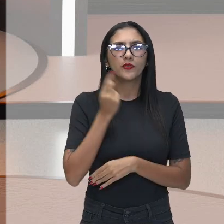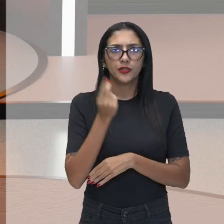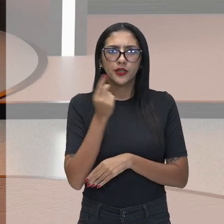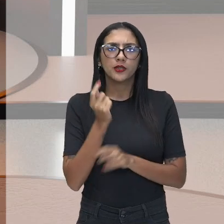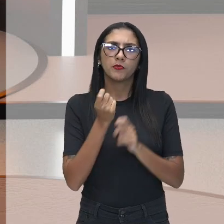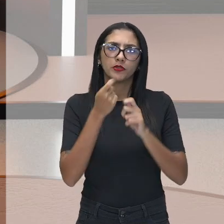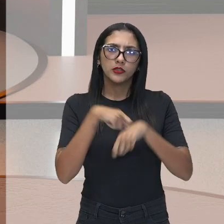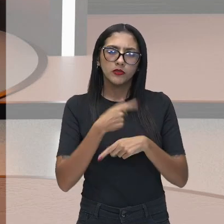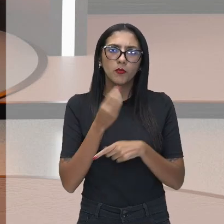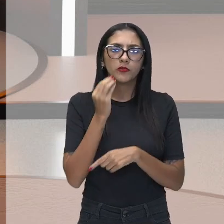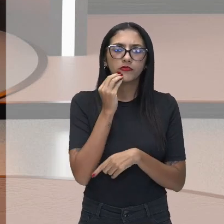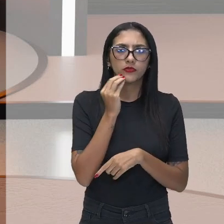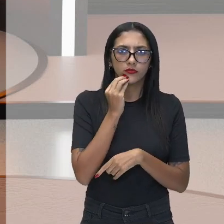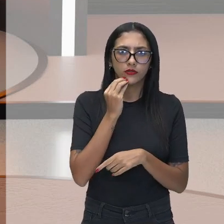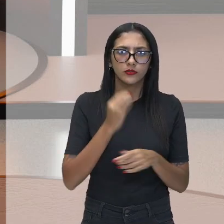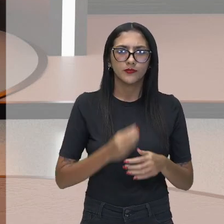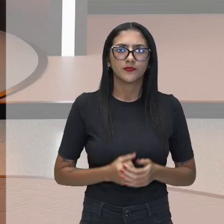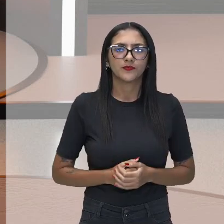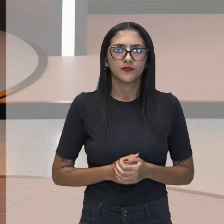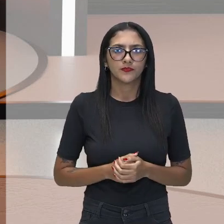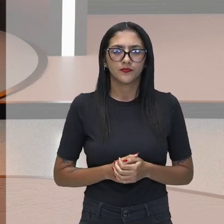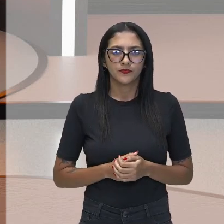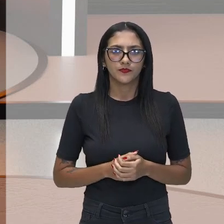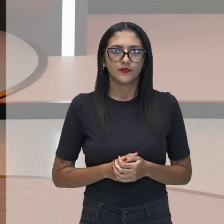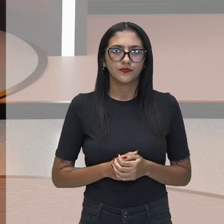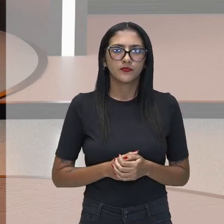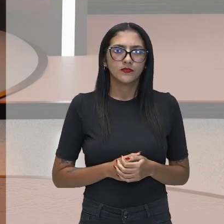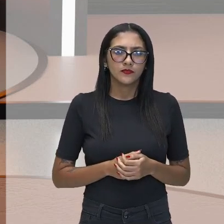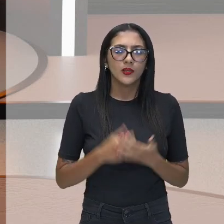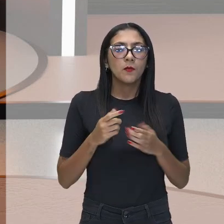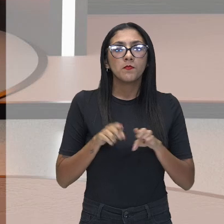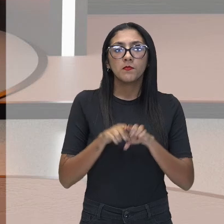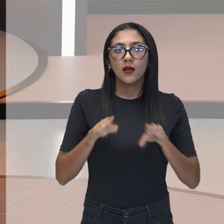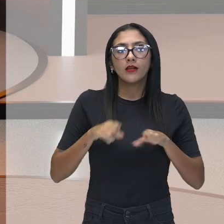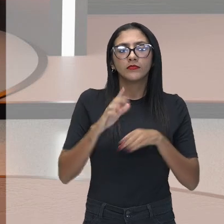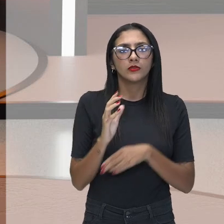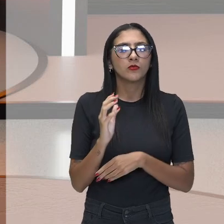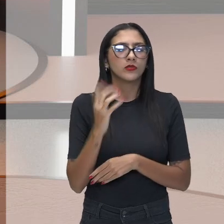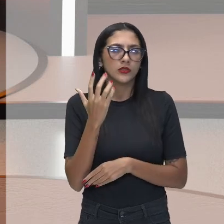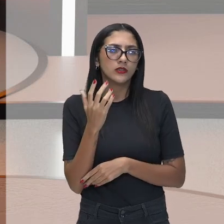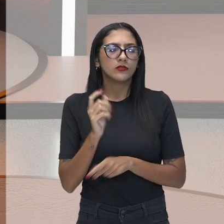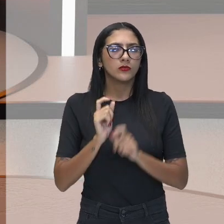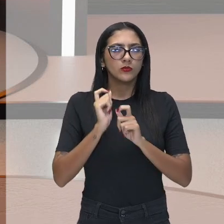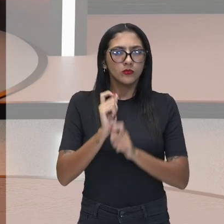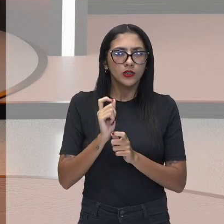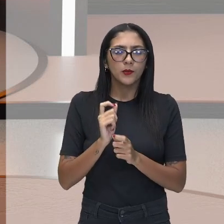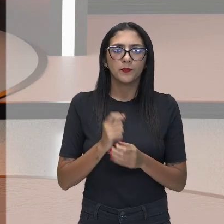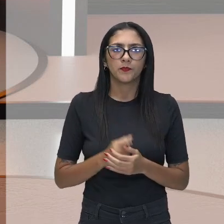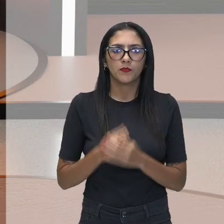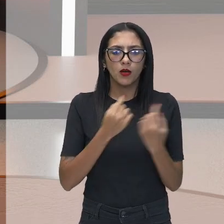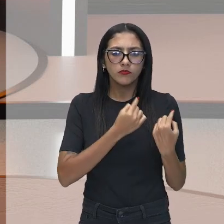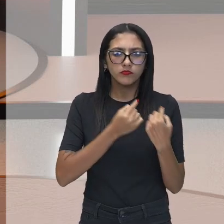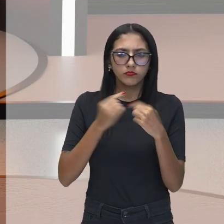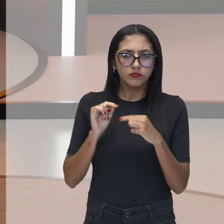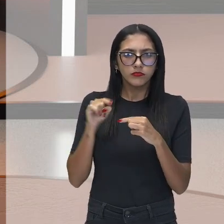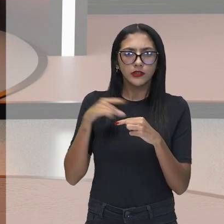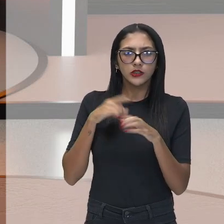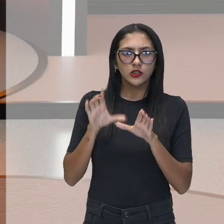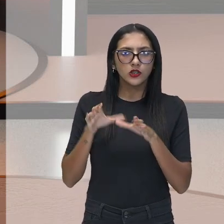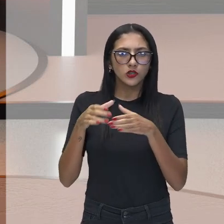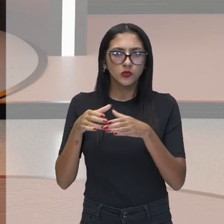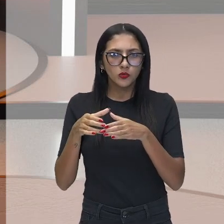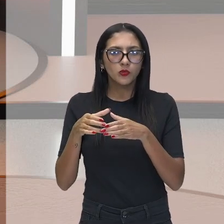nós tínhamos o processo de repressão sobre esse corpo de profissionais que, na verdade, nesse momento, vão passar a